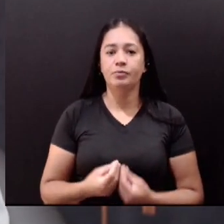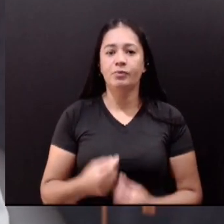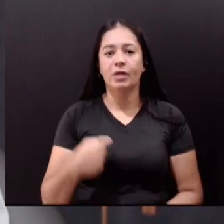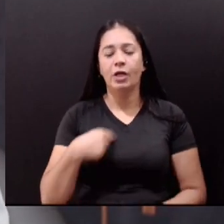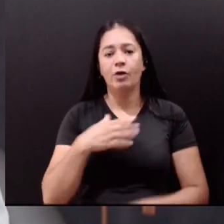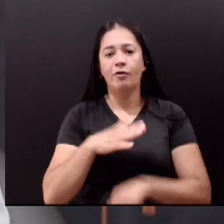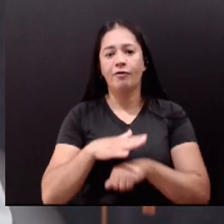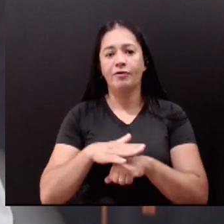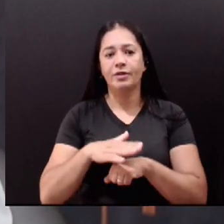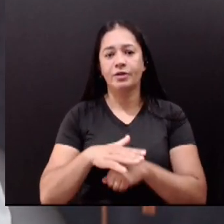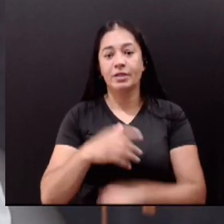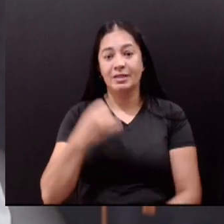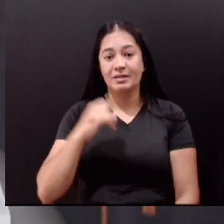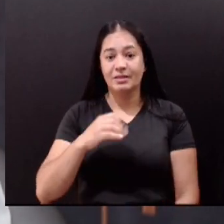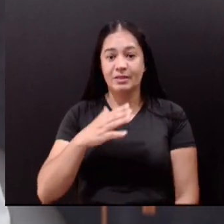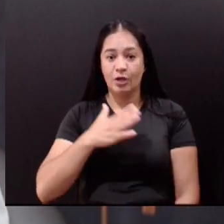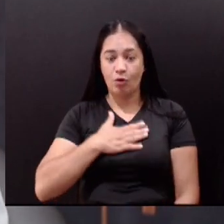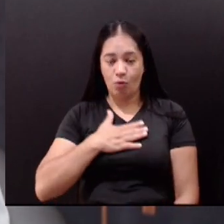filhos estivessem,